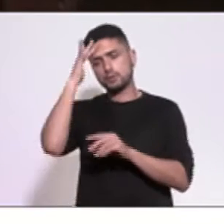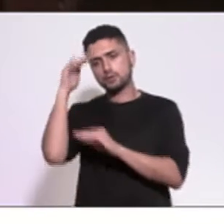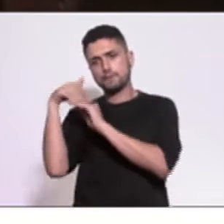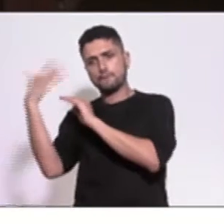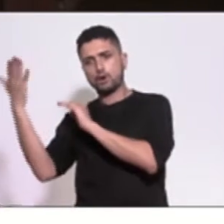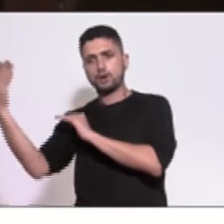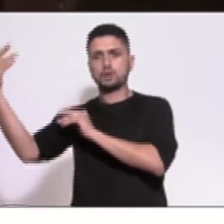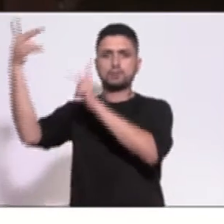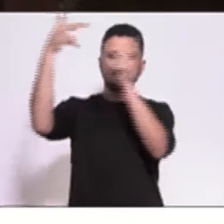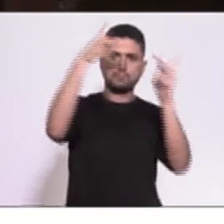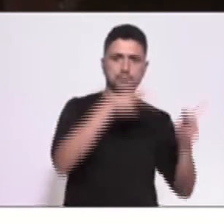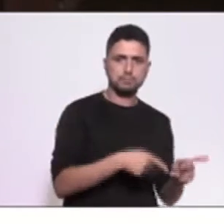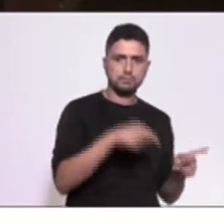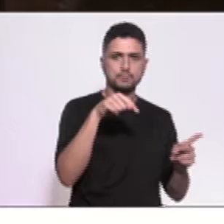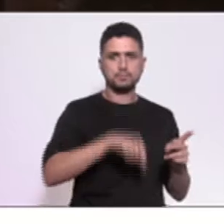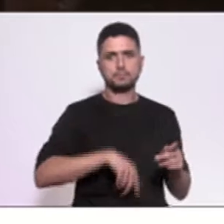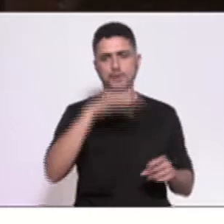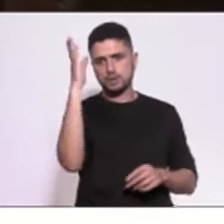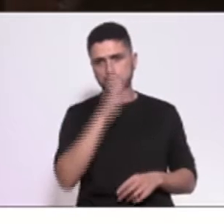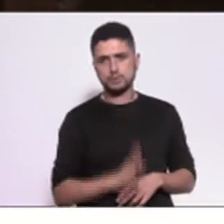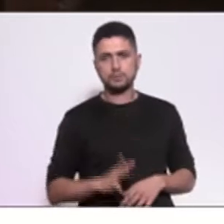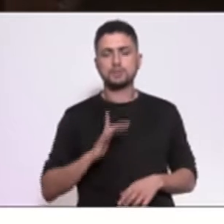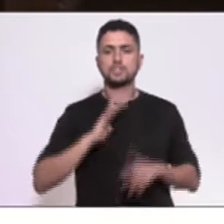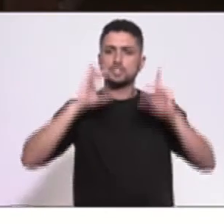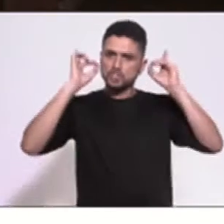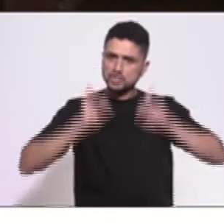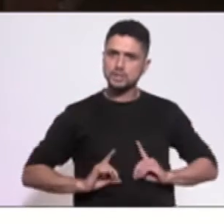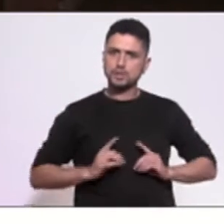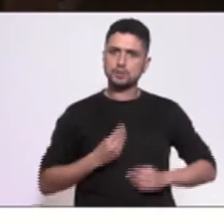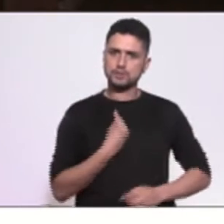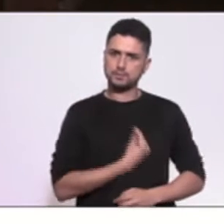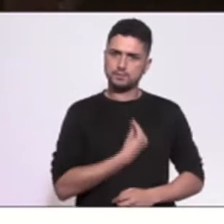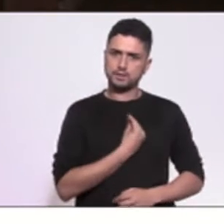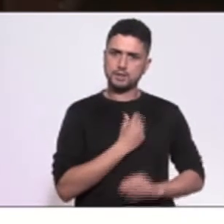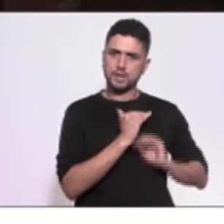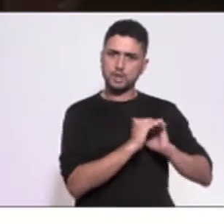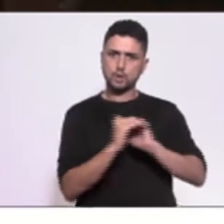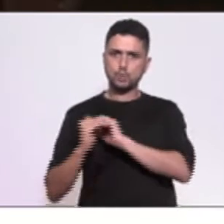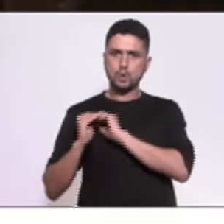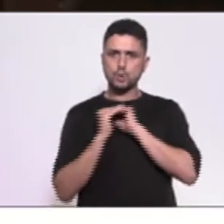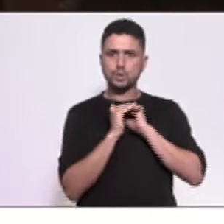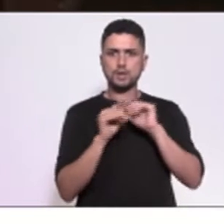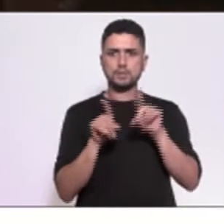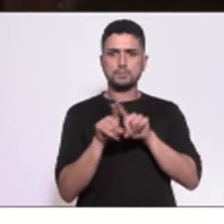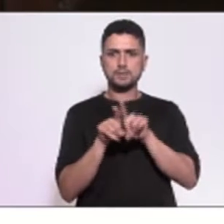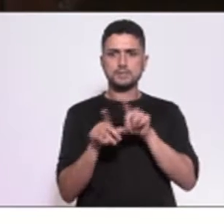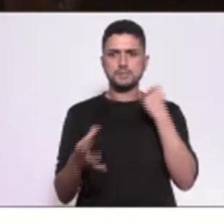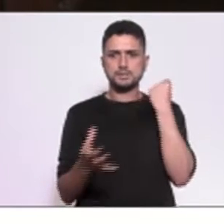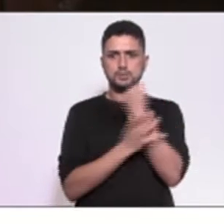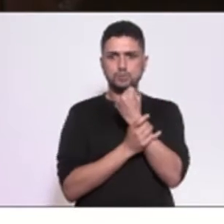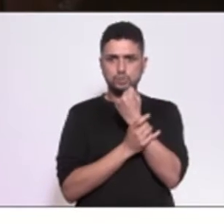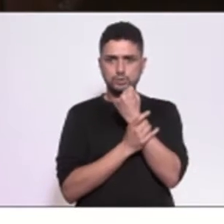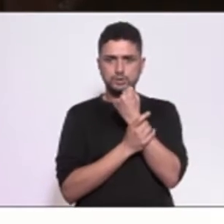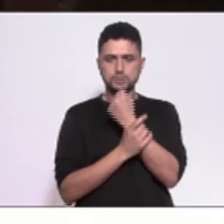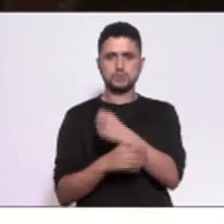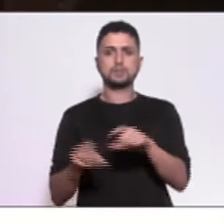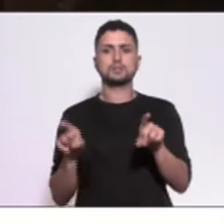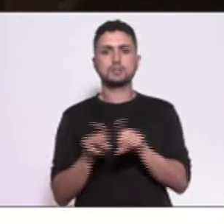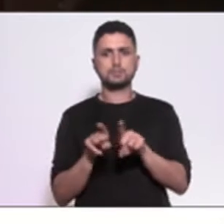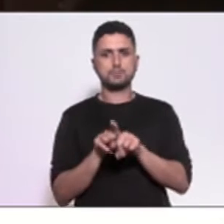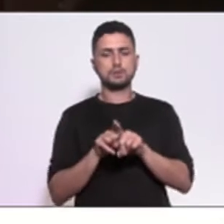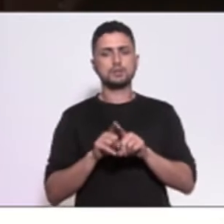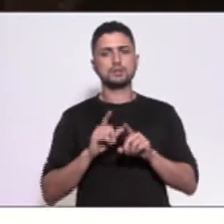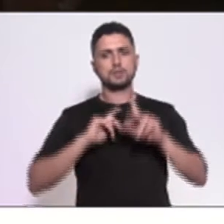à vida, à liberdade, à igualdade, à segurança e à proteção, à